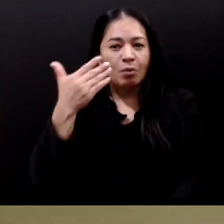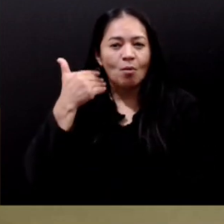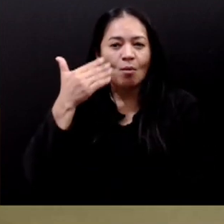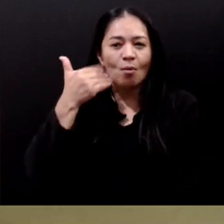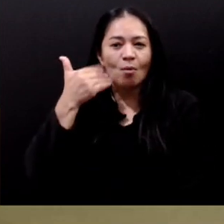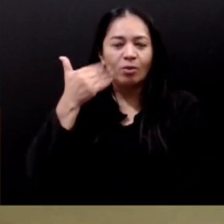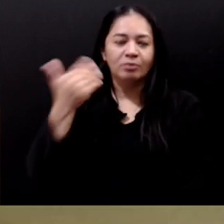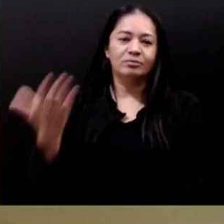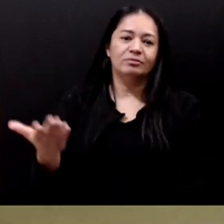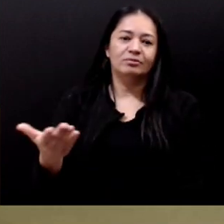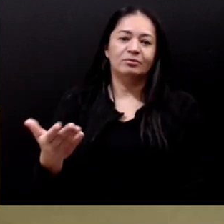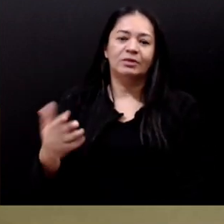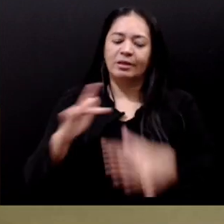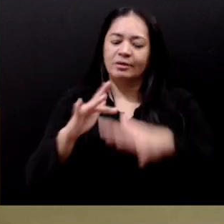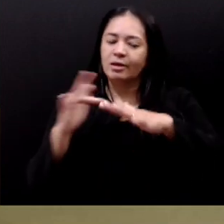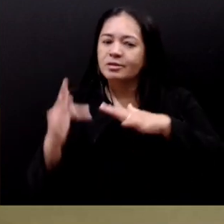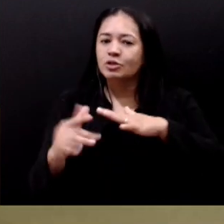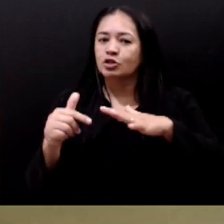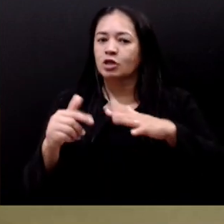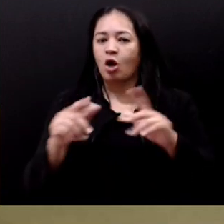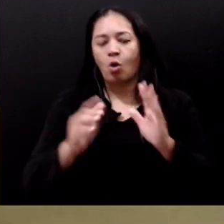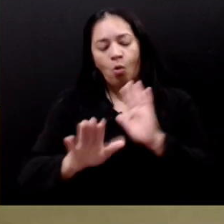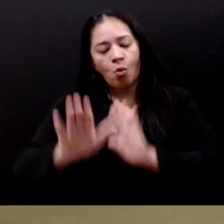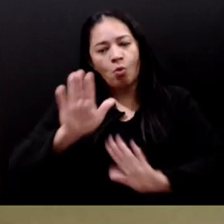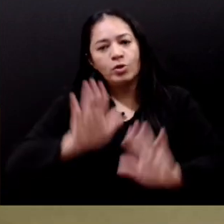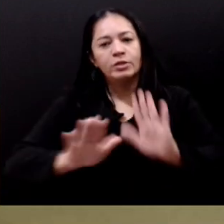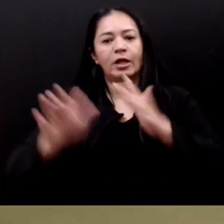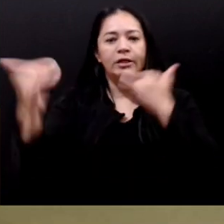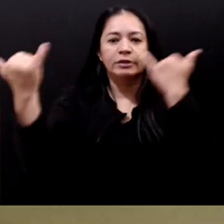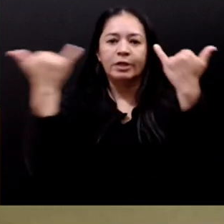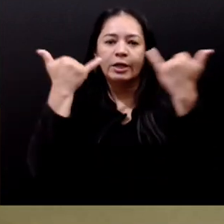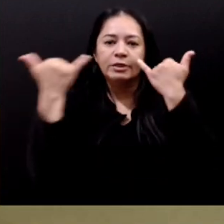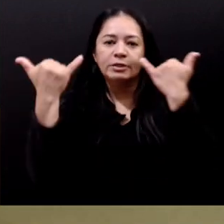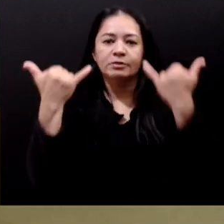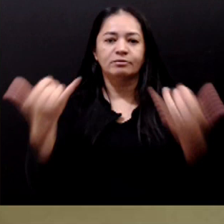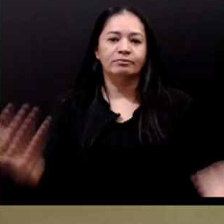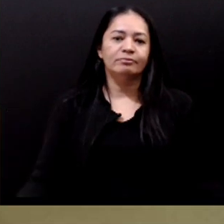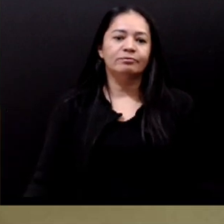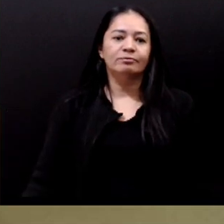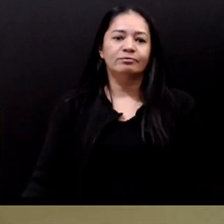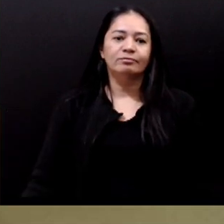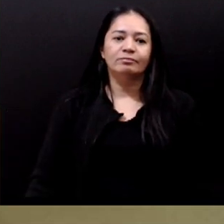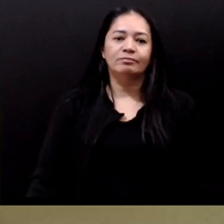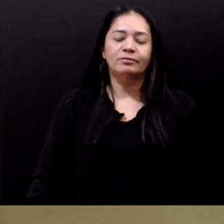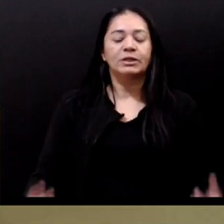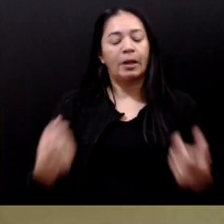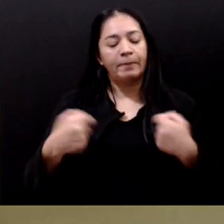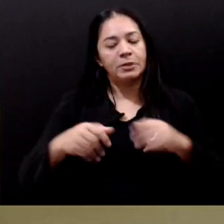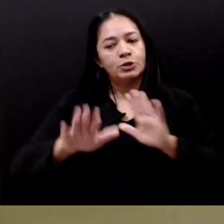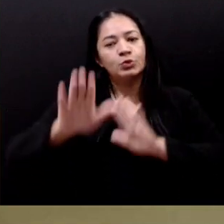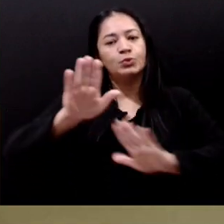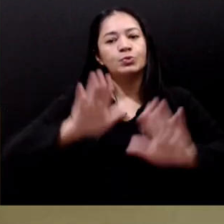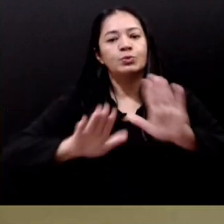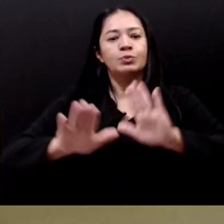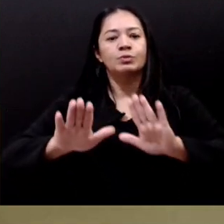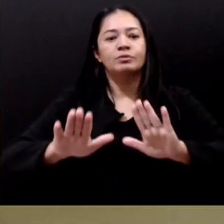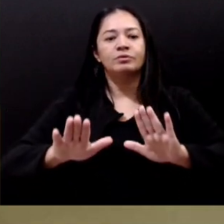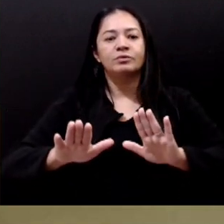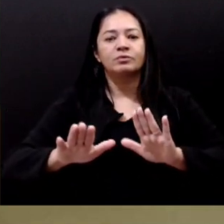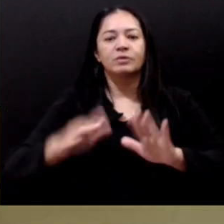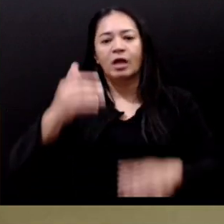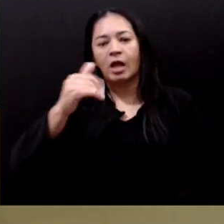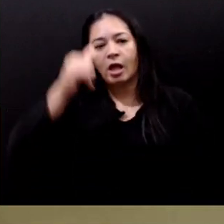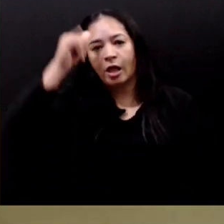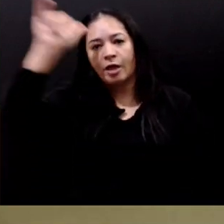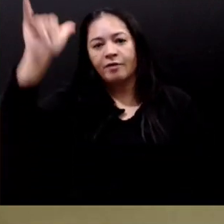redes sociais, as informações que vêm até nós, né? A gente tem que tomar cuidado com isso aí, para não cair nessa de terrorismo alimentar